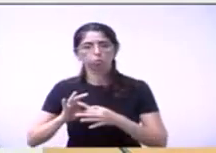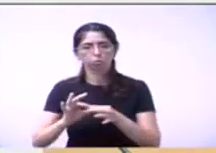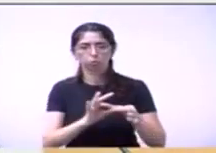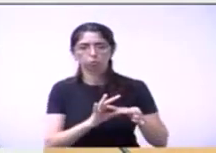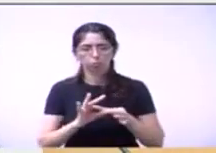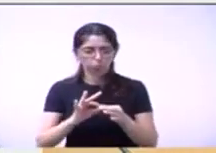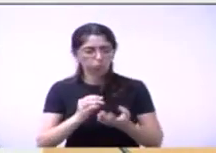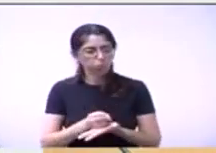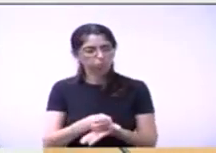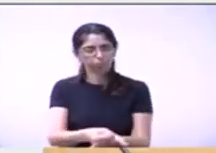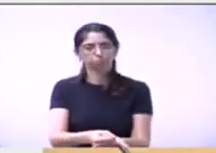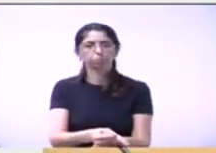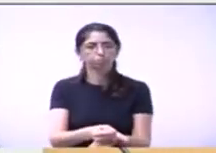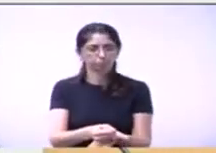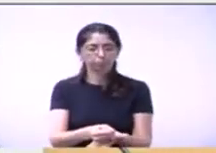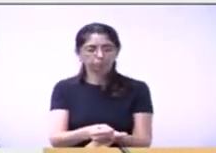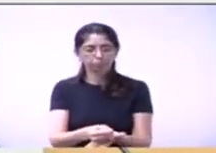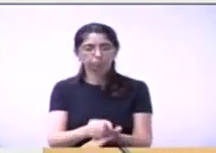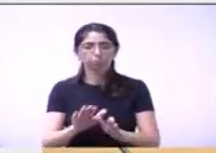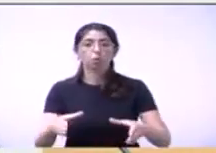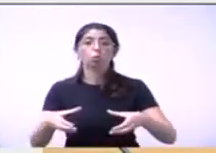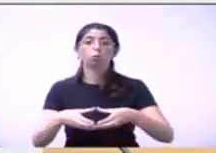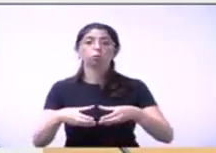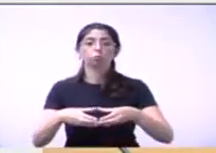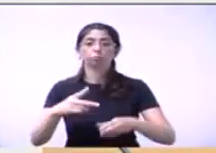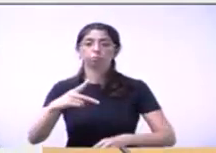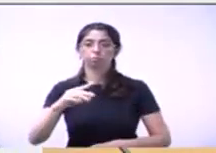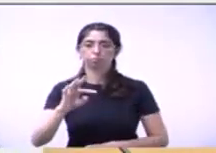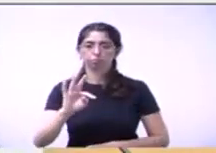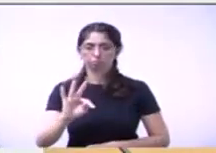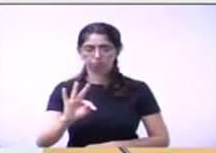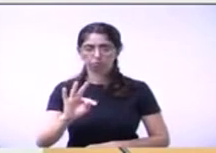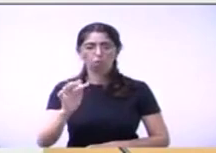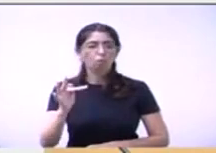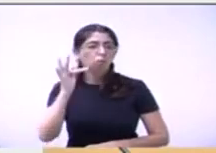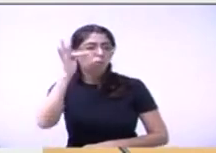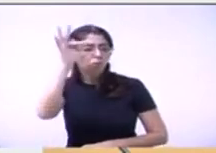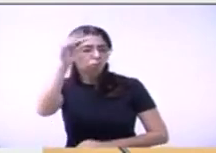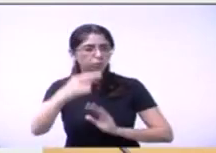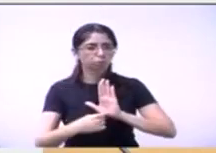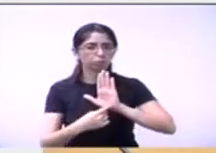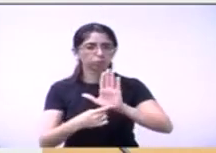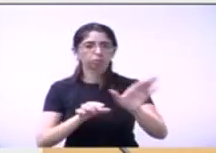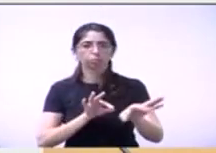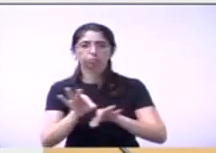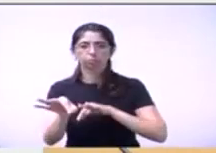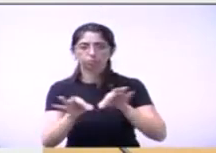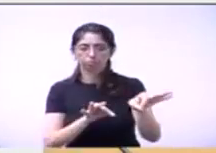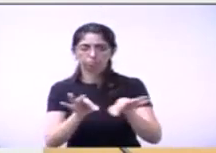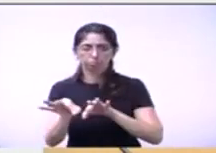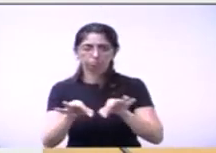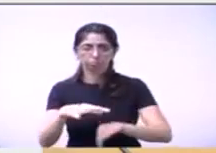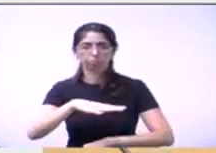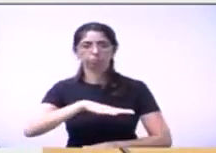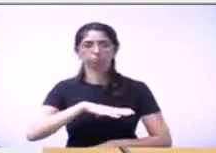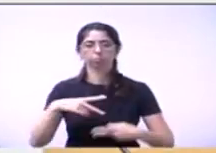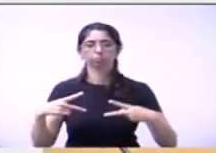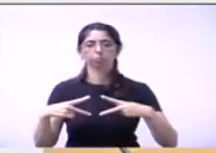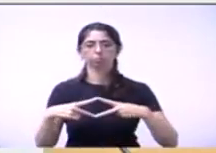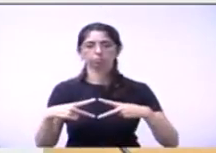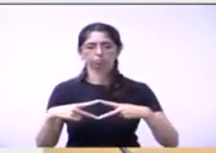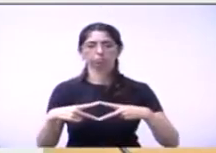O Partido dos Trabalhadores em breve apresentará um projeto para a cidade de